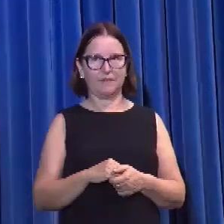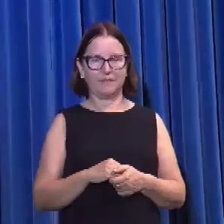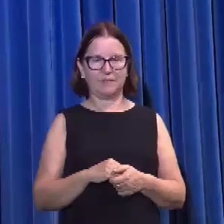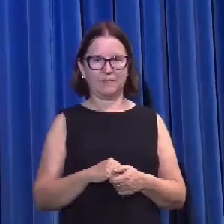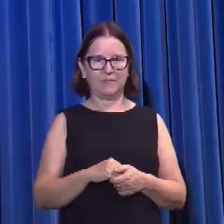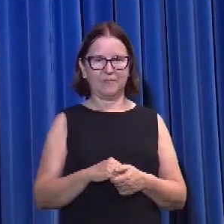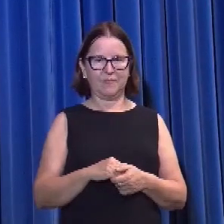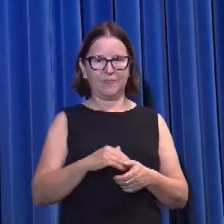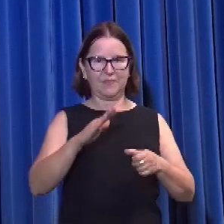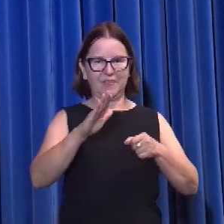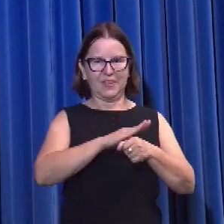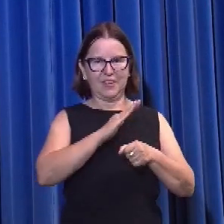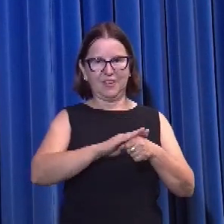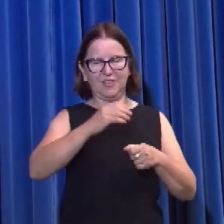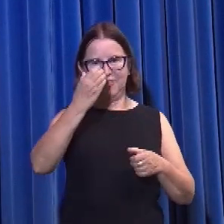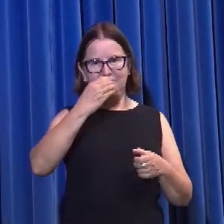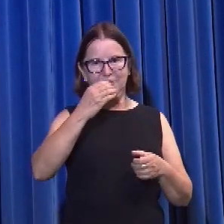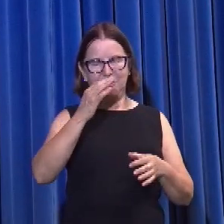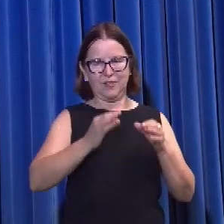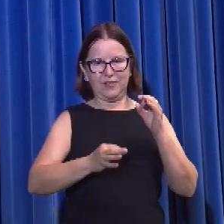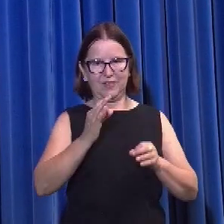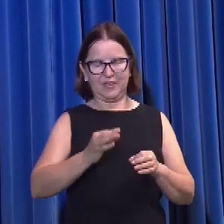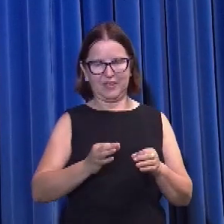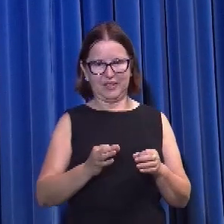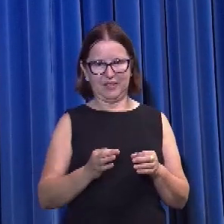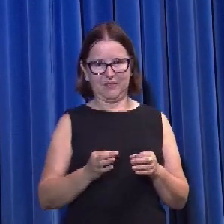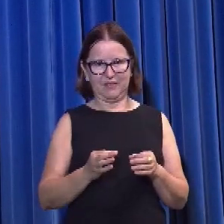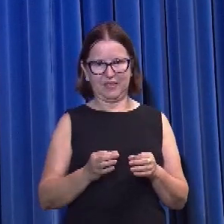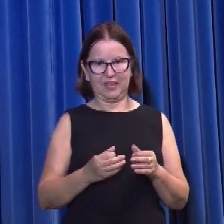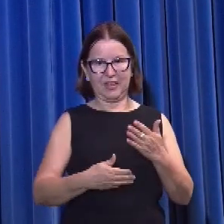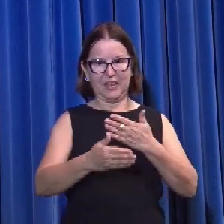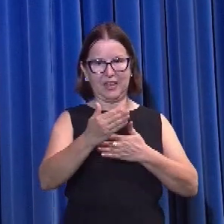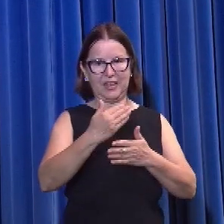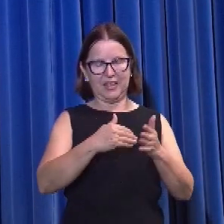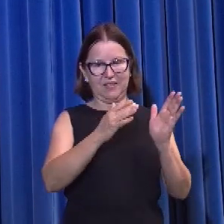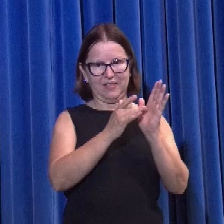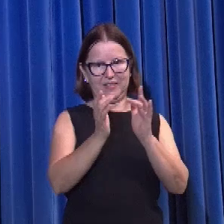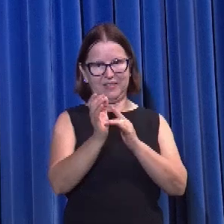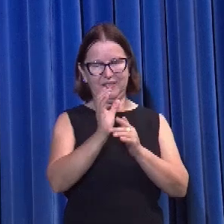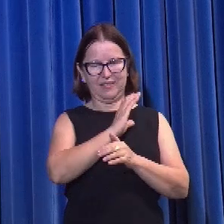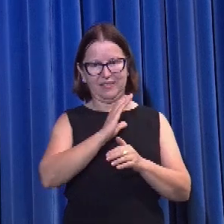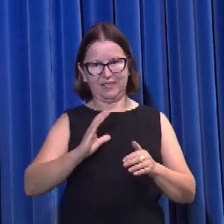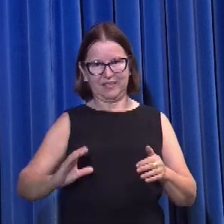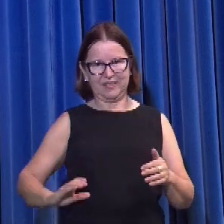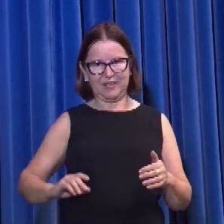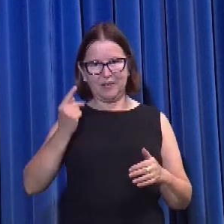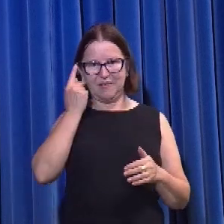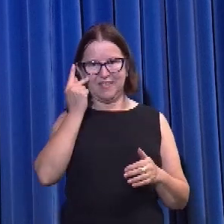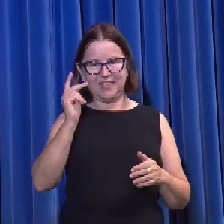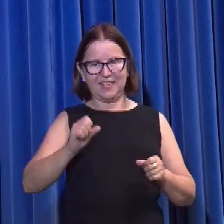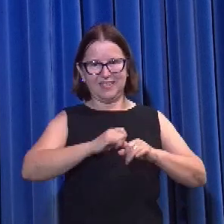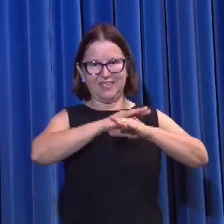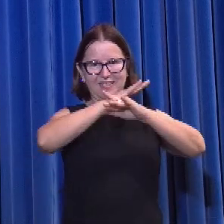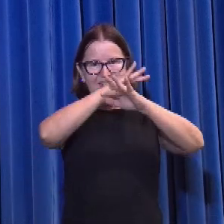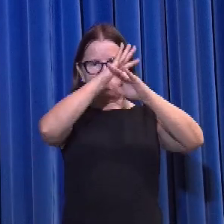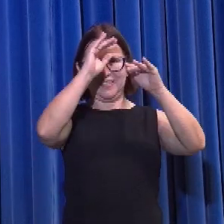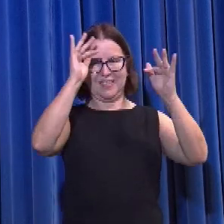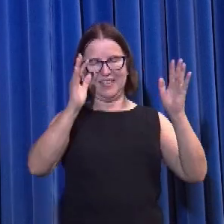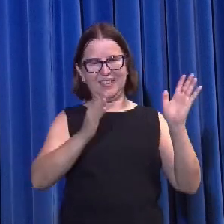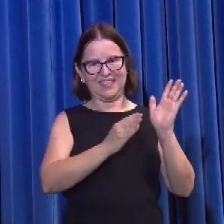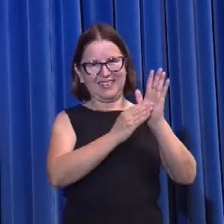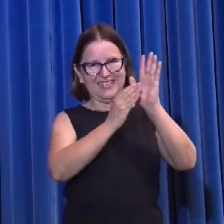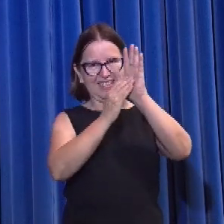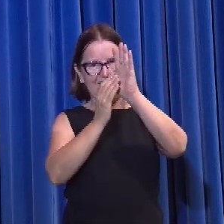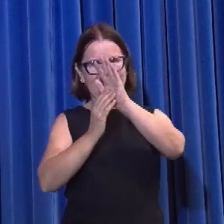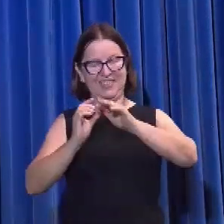Cheios do fruto de justiça, o qual é mediante Jesus Cristo, para a glória e louvor de